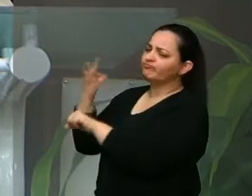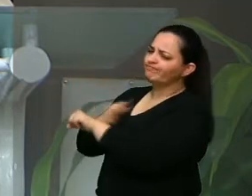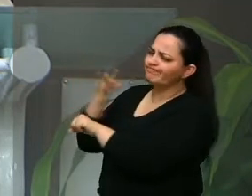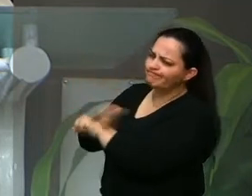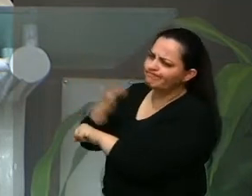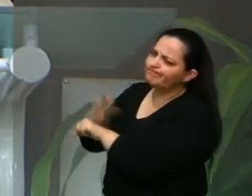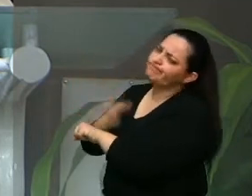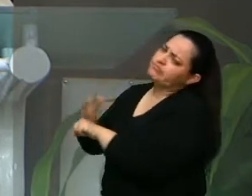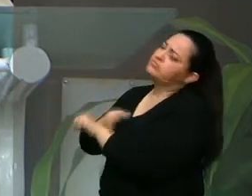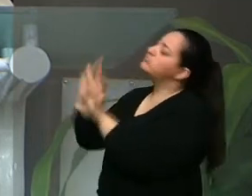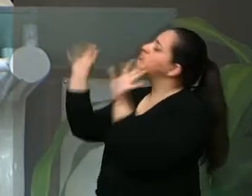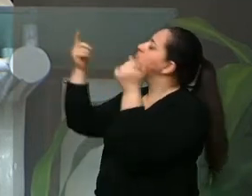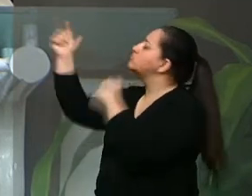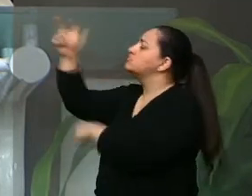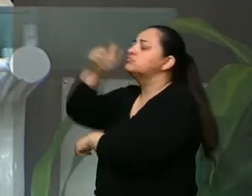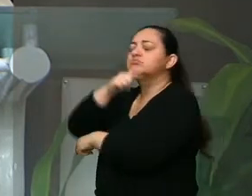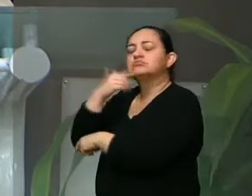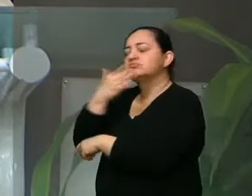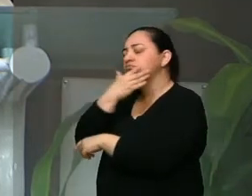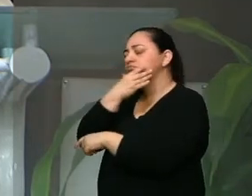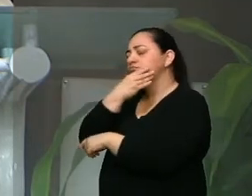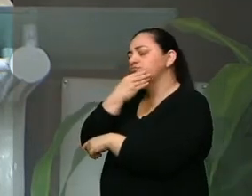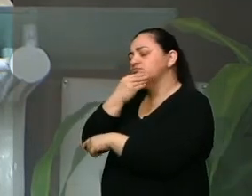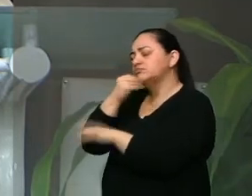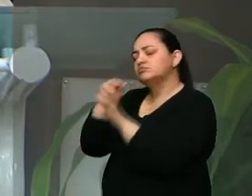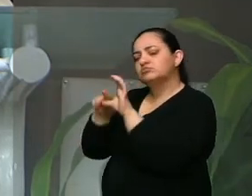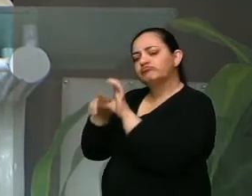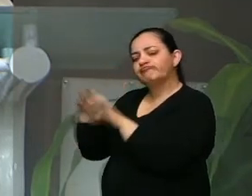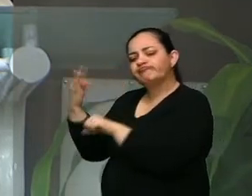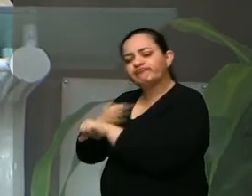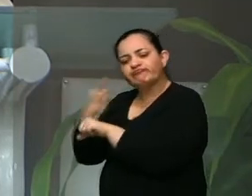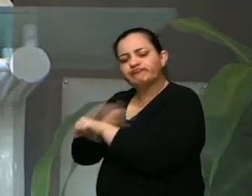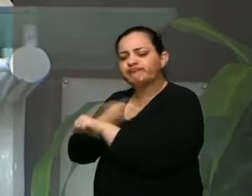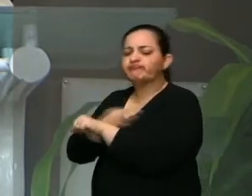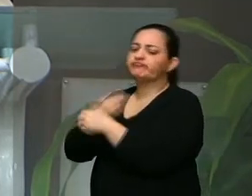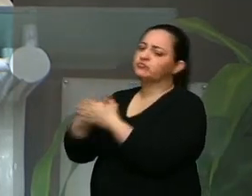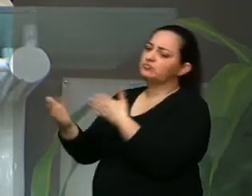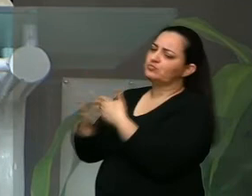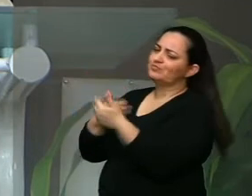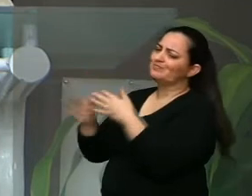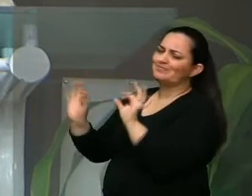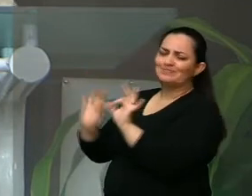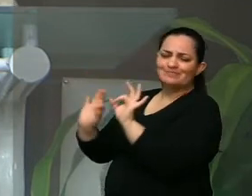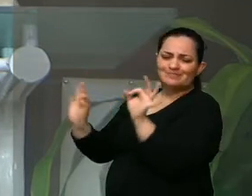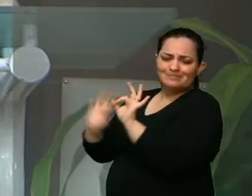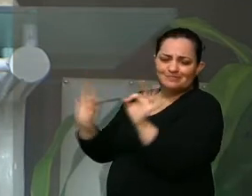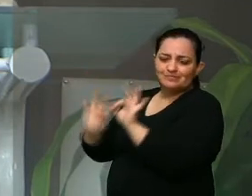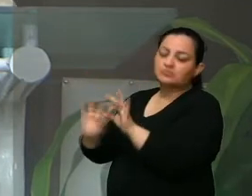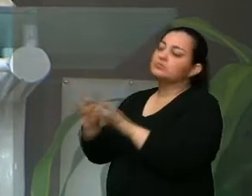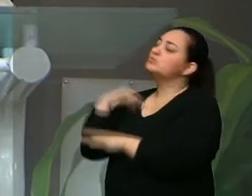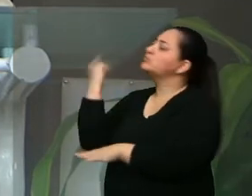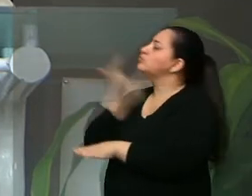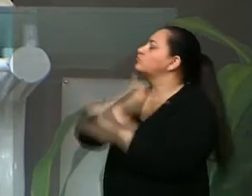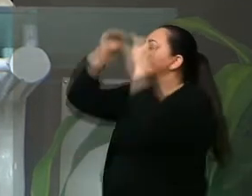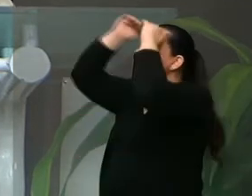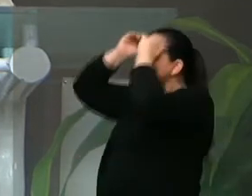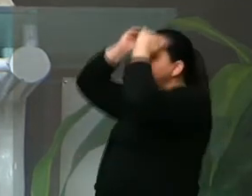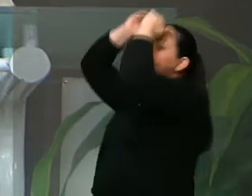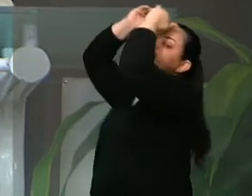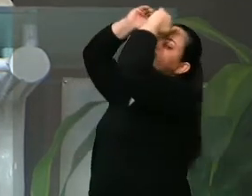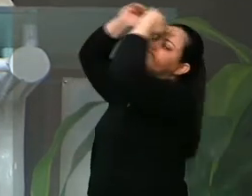que não agem meus irmãos teimosia alguma mas que sejamos ou pedir